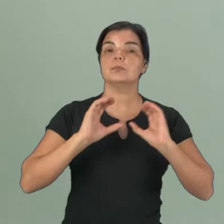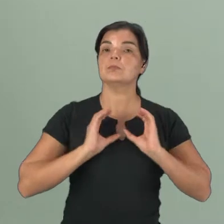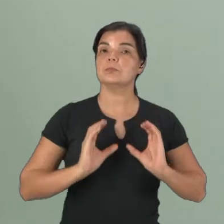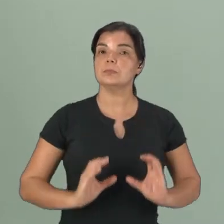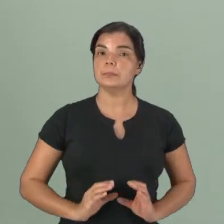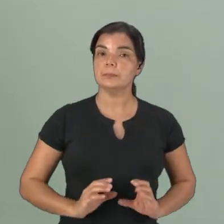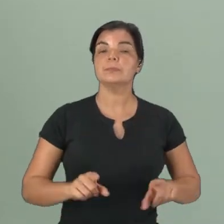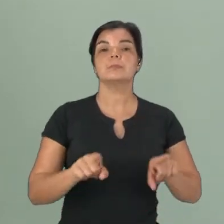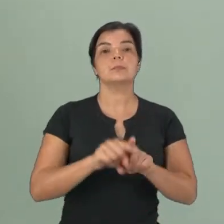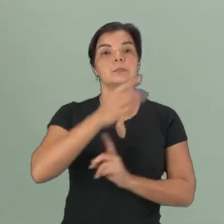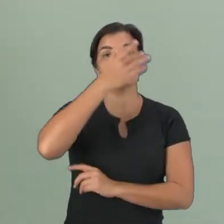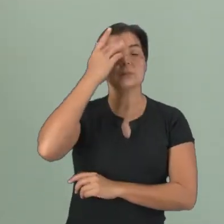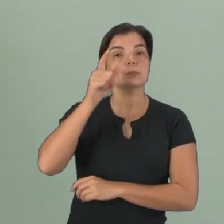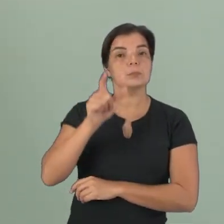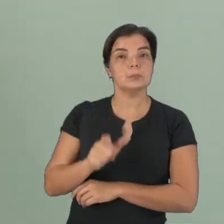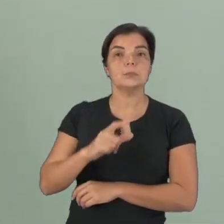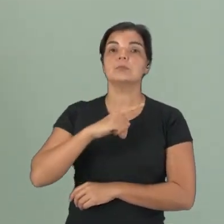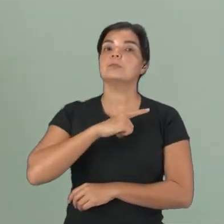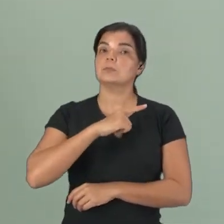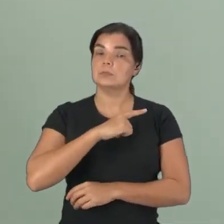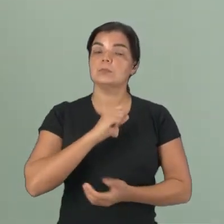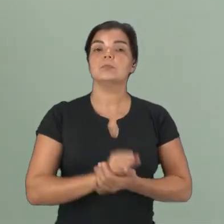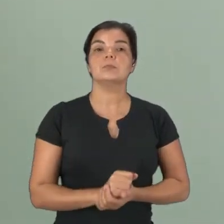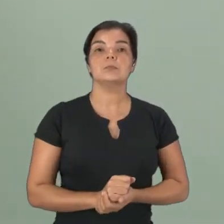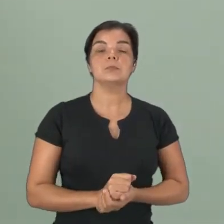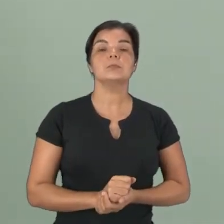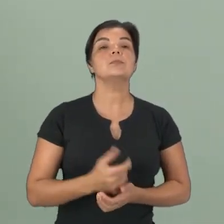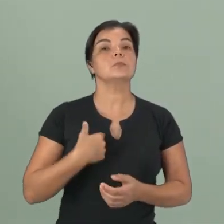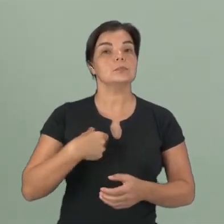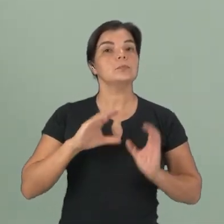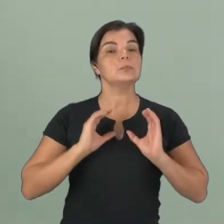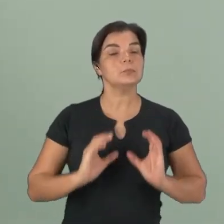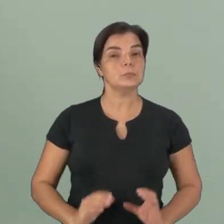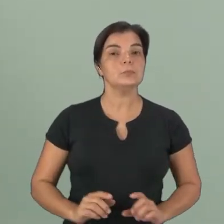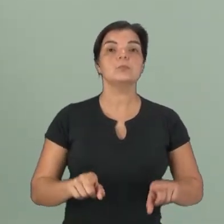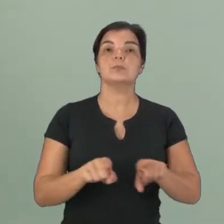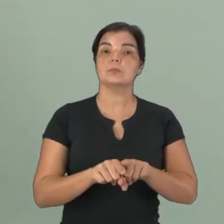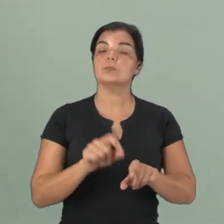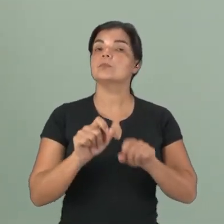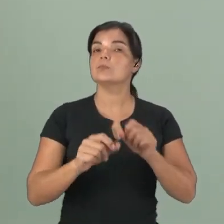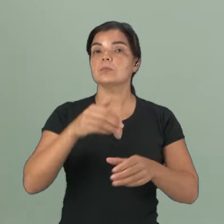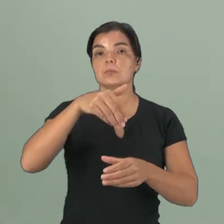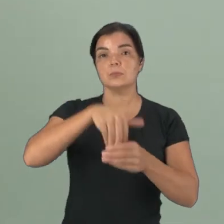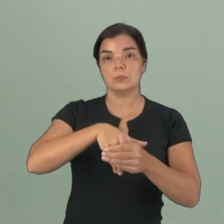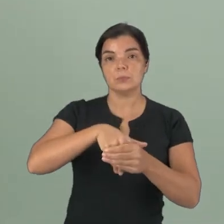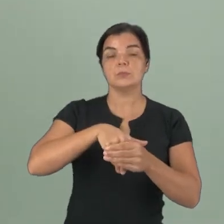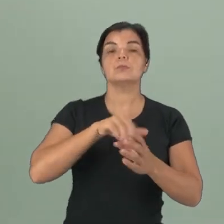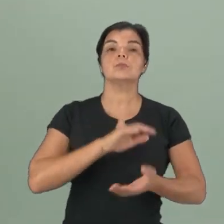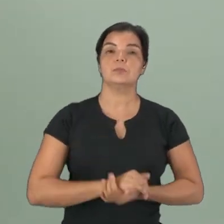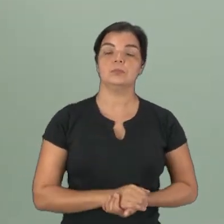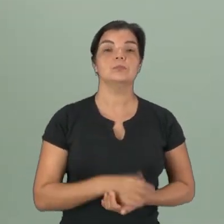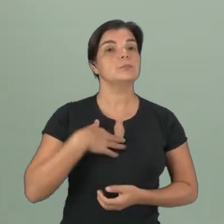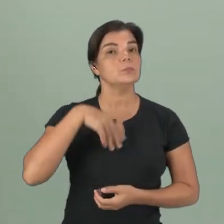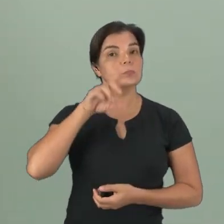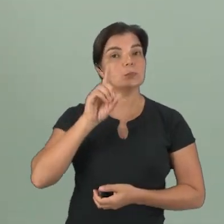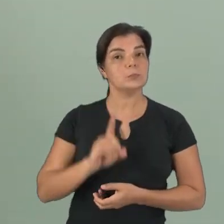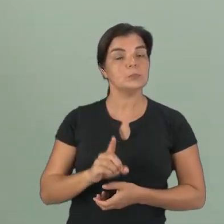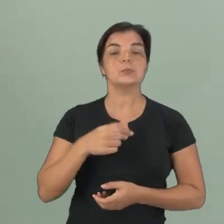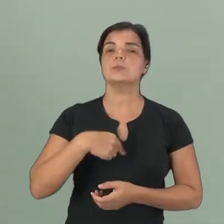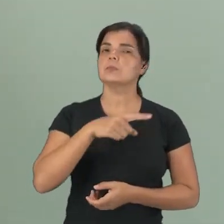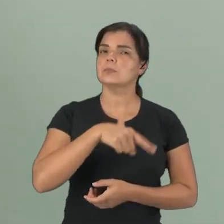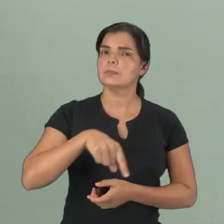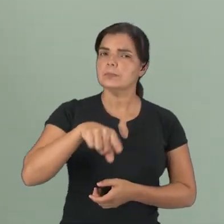cidadão, certo? Aquela pessoa que tem o exercício de sua cidadania através do exercício de seus direitos. Então,